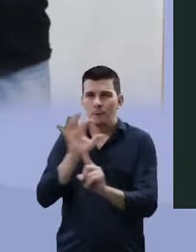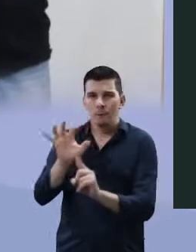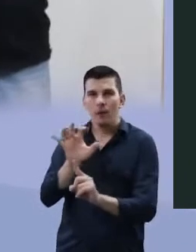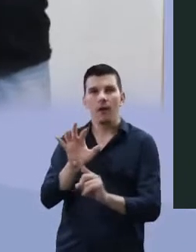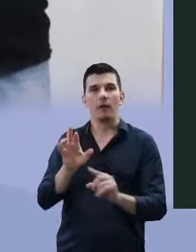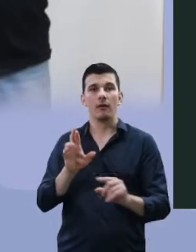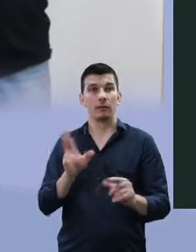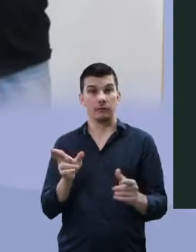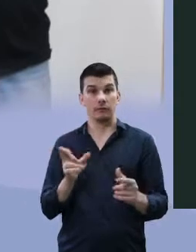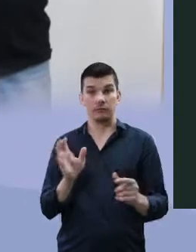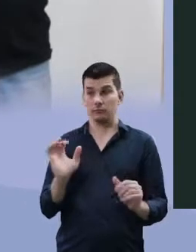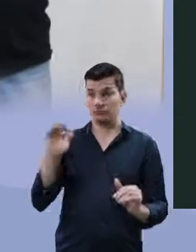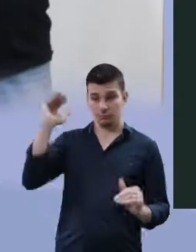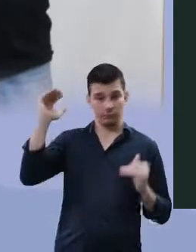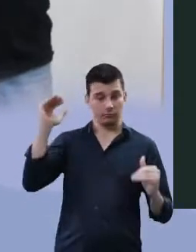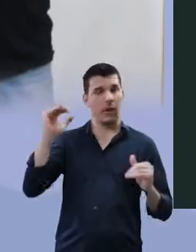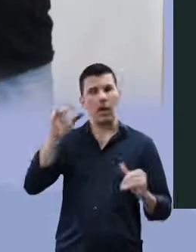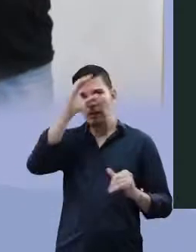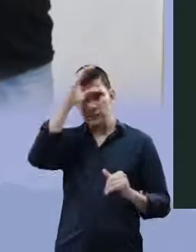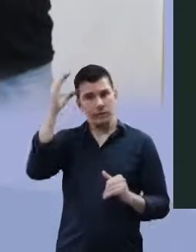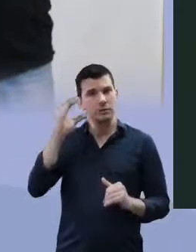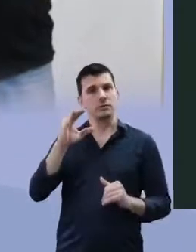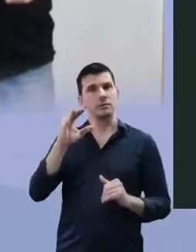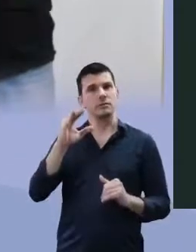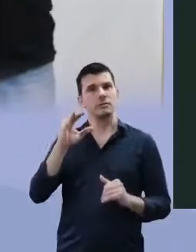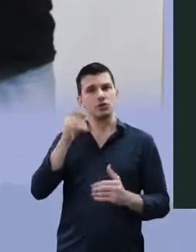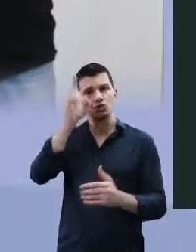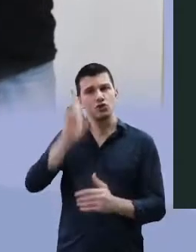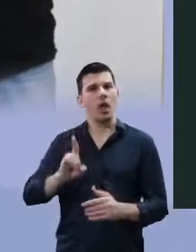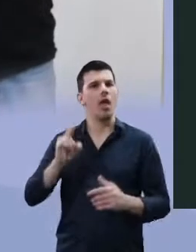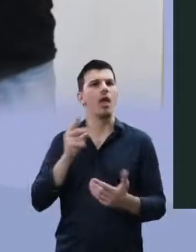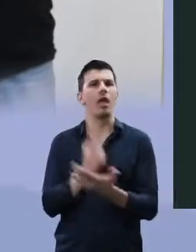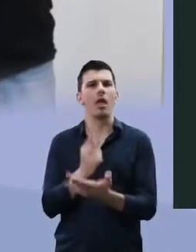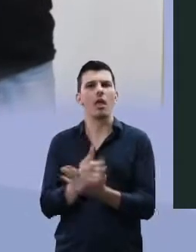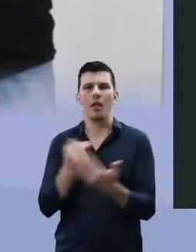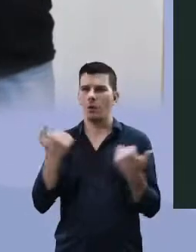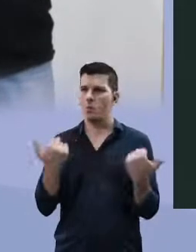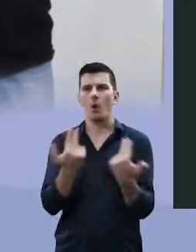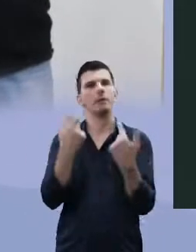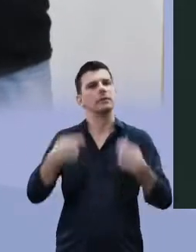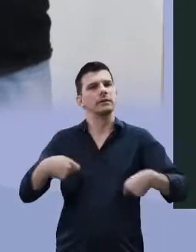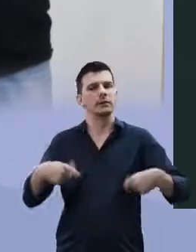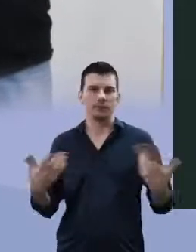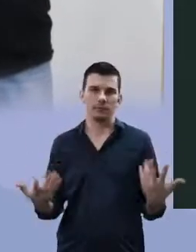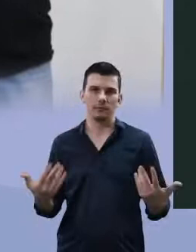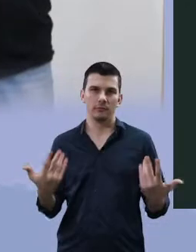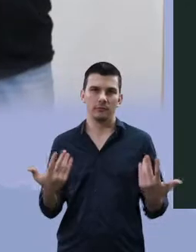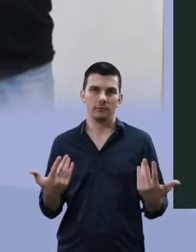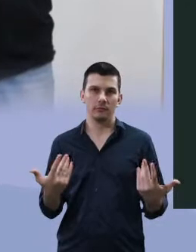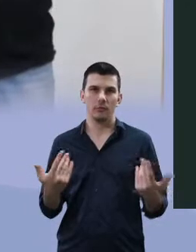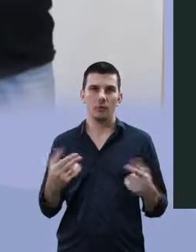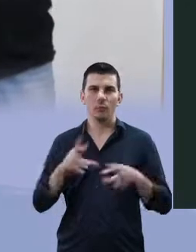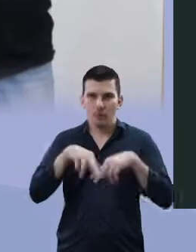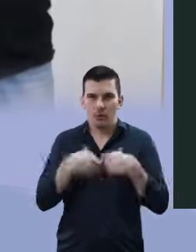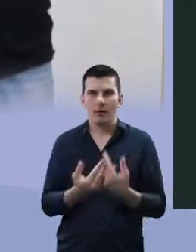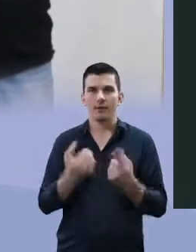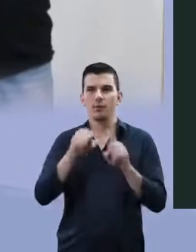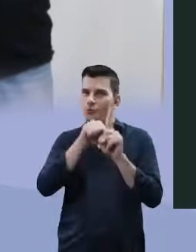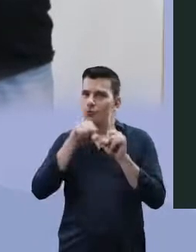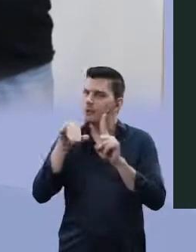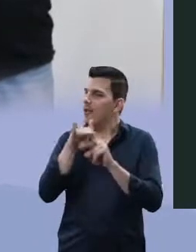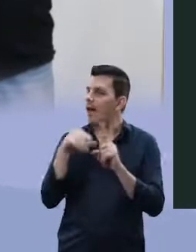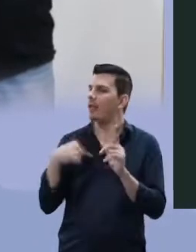né, na realização desse sujeito enquanto cidadão. Tá? Então, por isso que essas diferenças elas